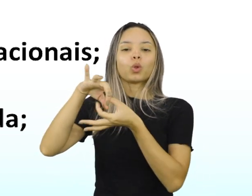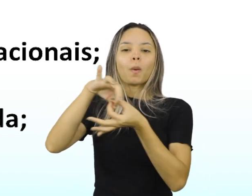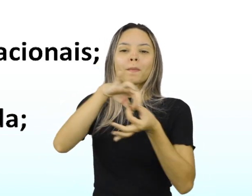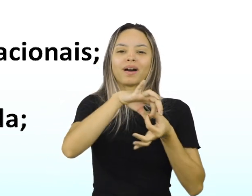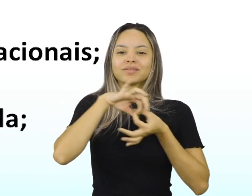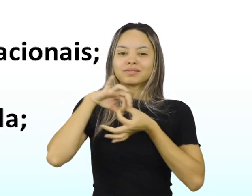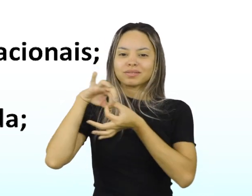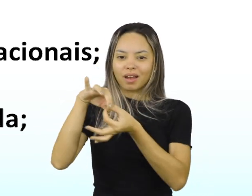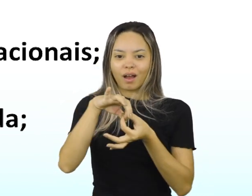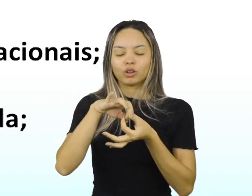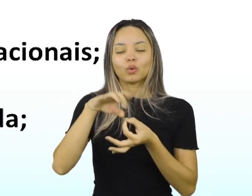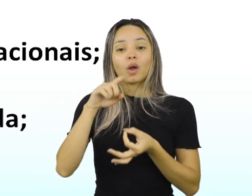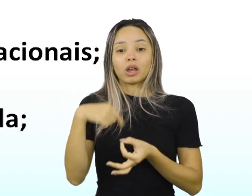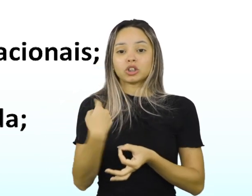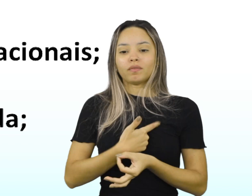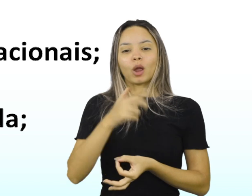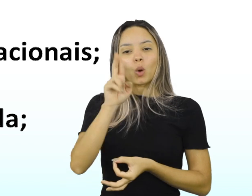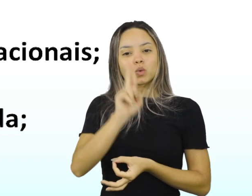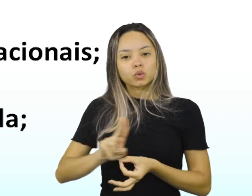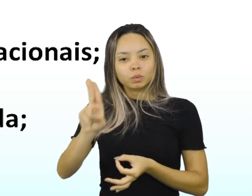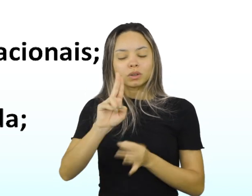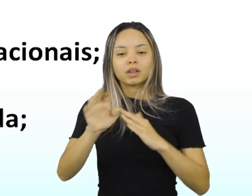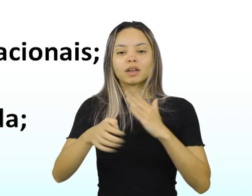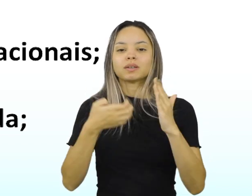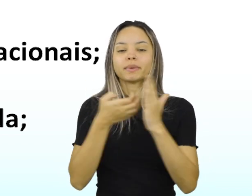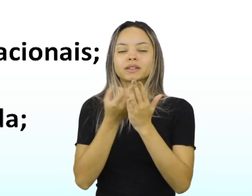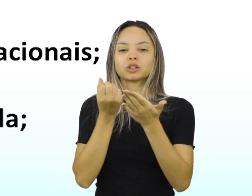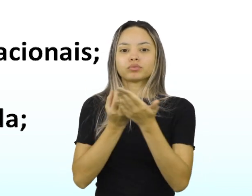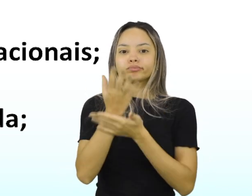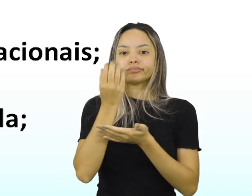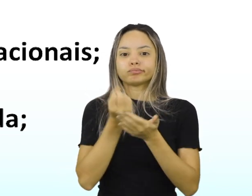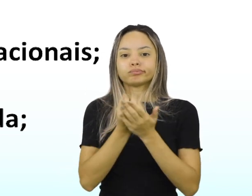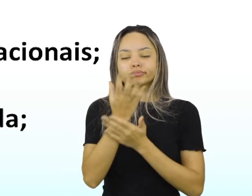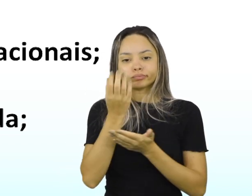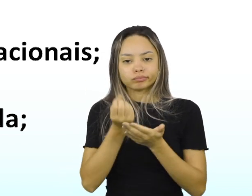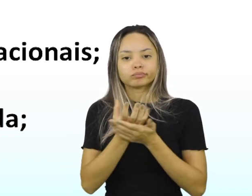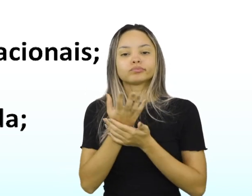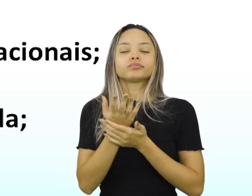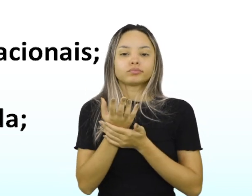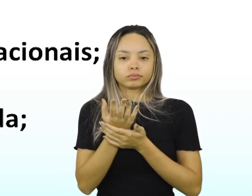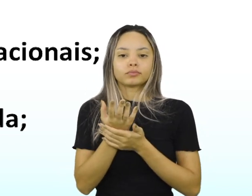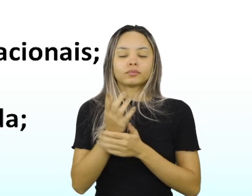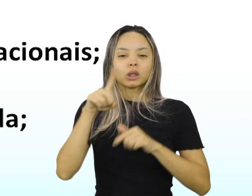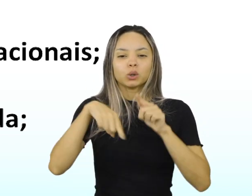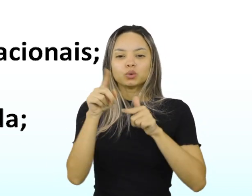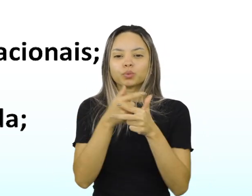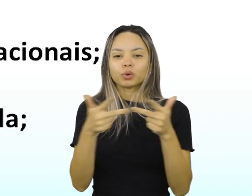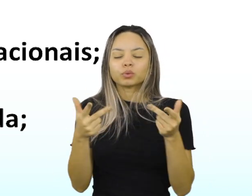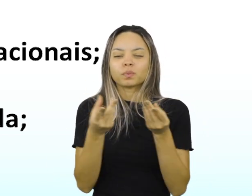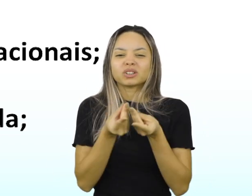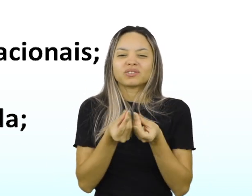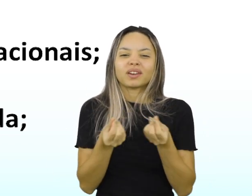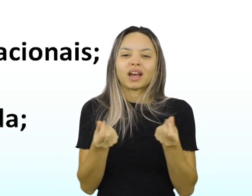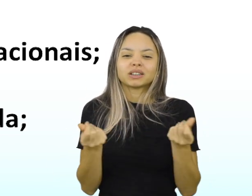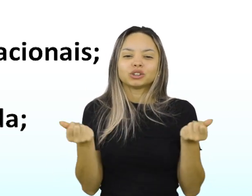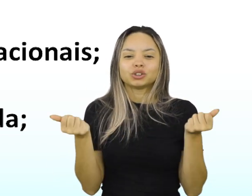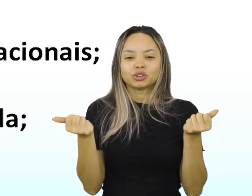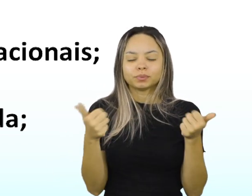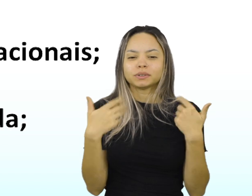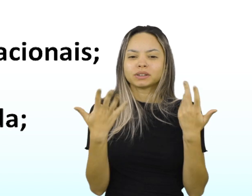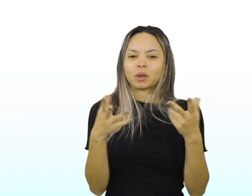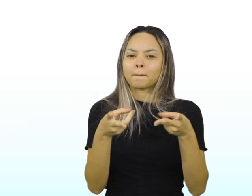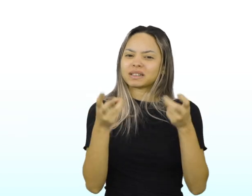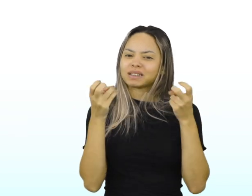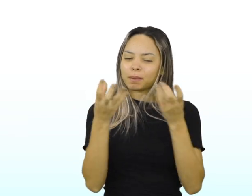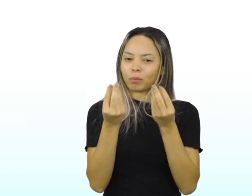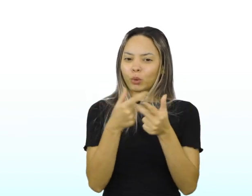Vamos consumir e as empresas estão cada vez mais produzindo para o mundo todo e os produtos estão durando cada vez